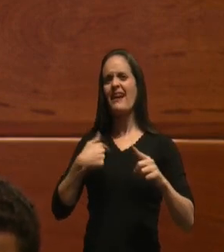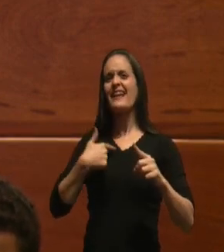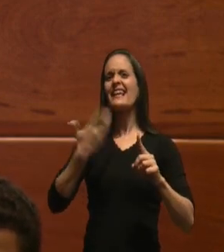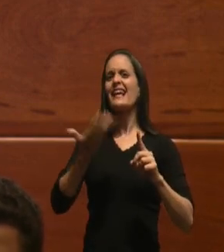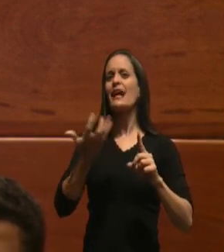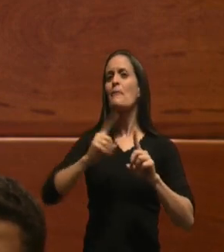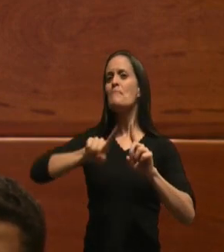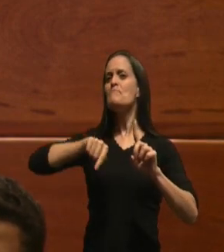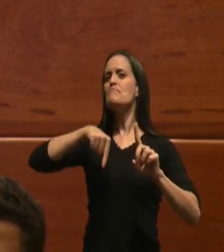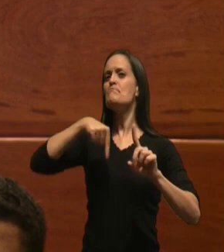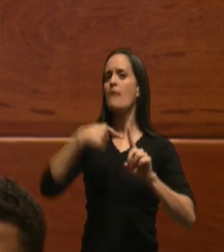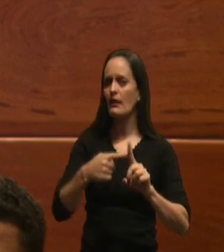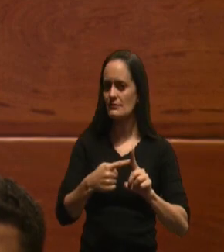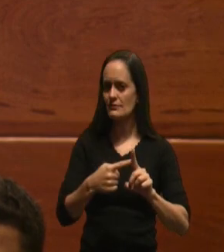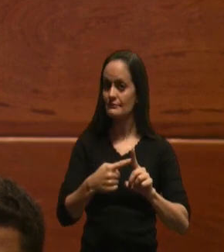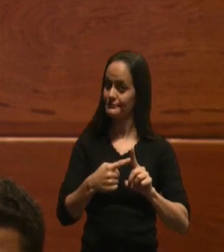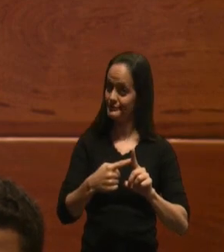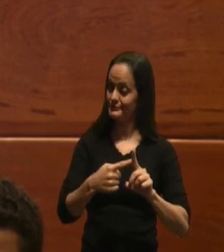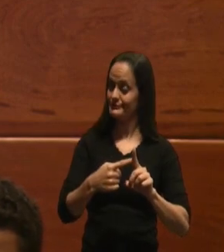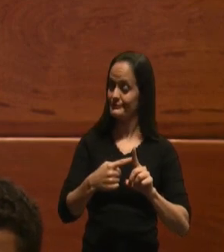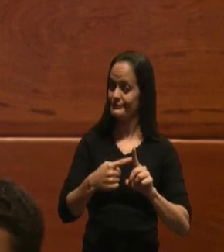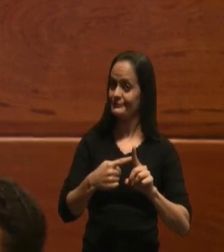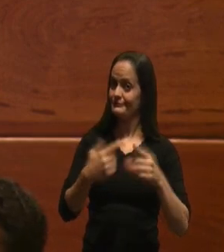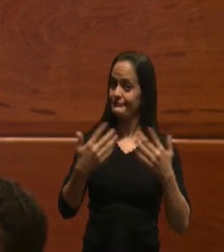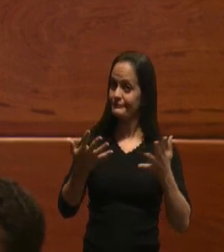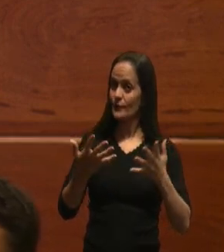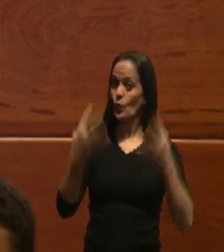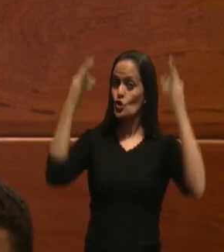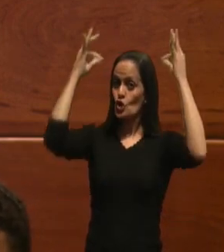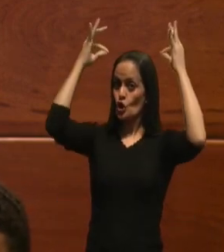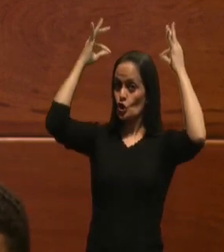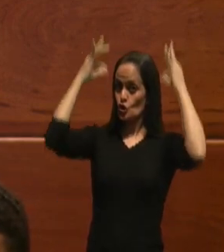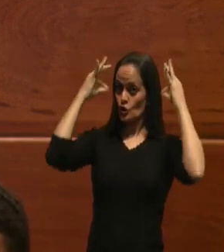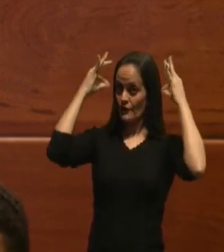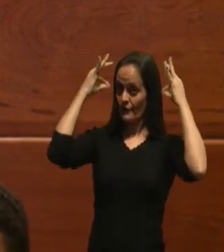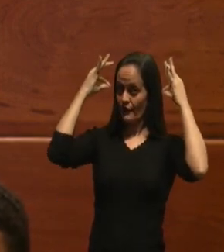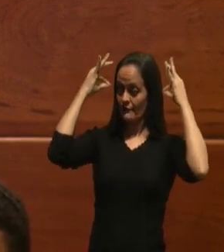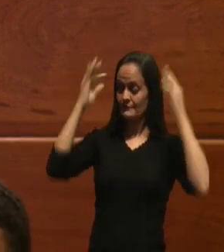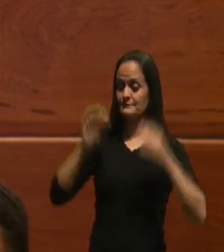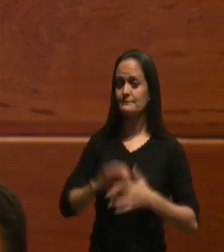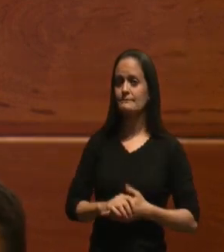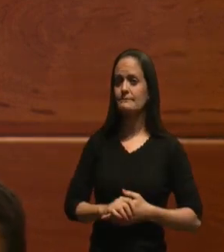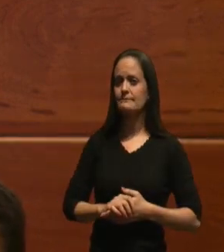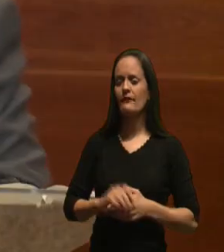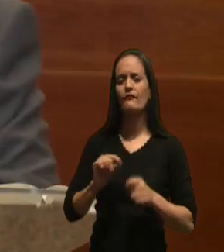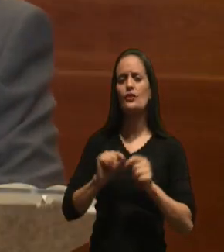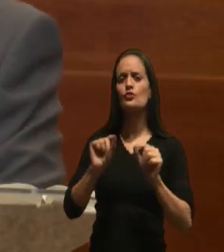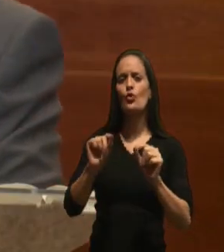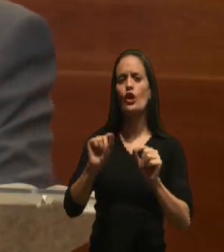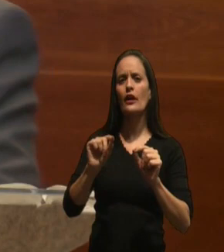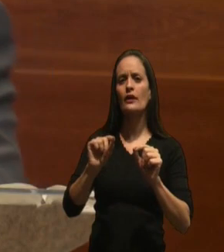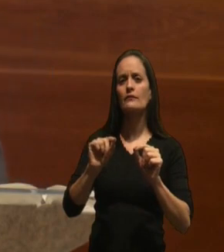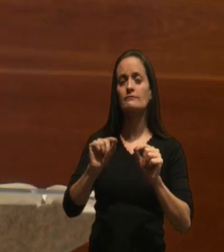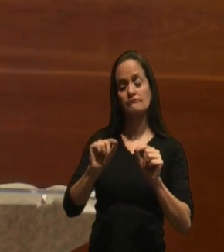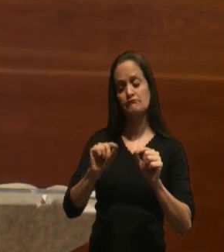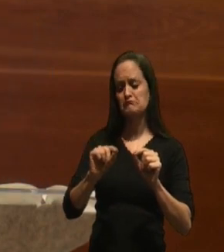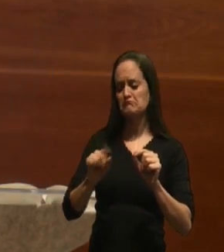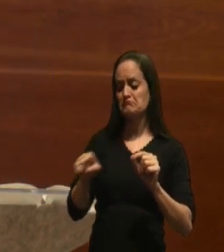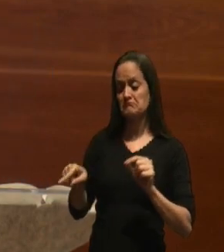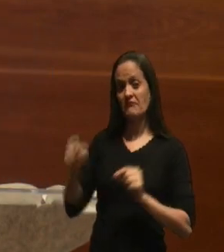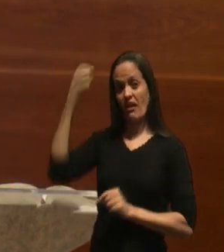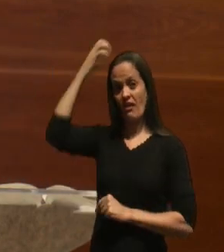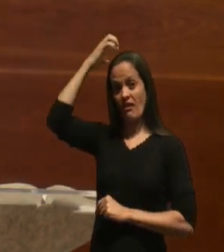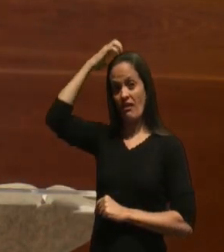mais. E o que fez então Josafá? Ele fez uma aliança com Acabe.